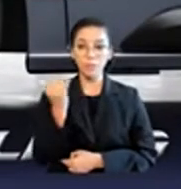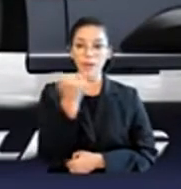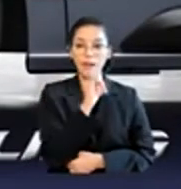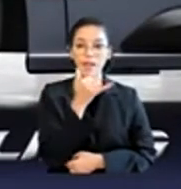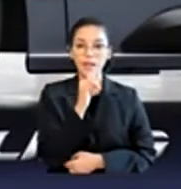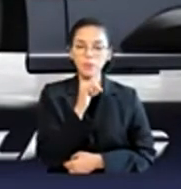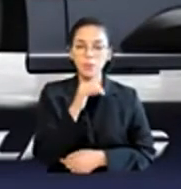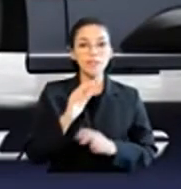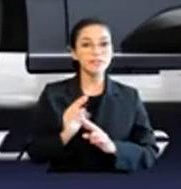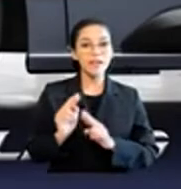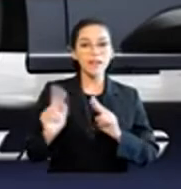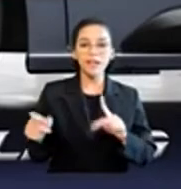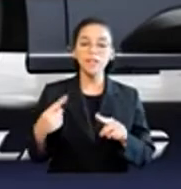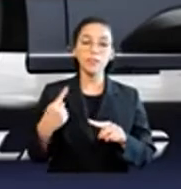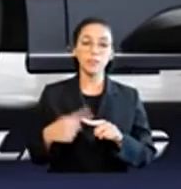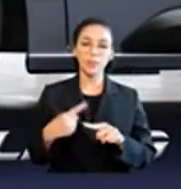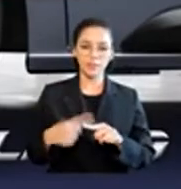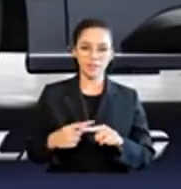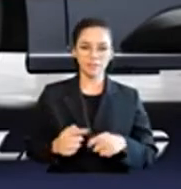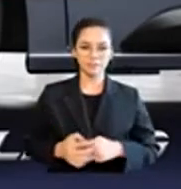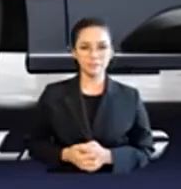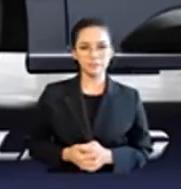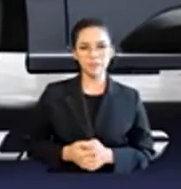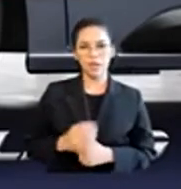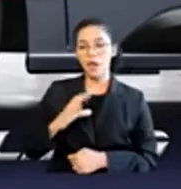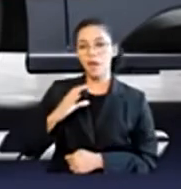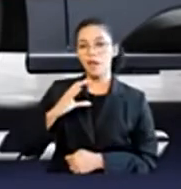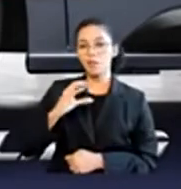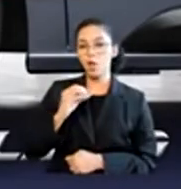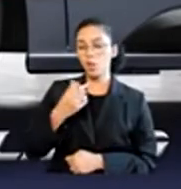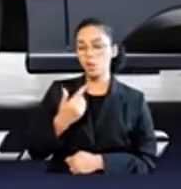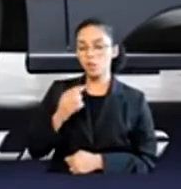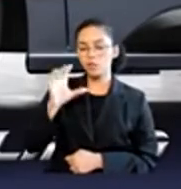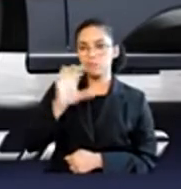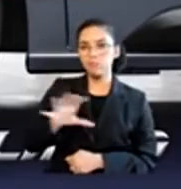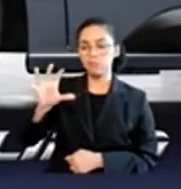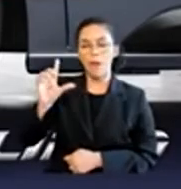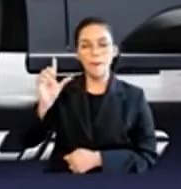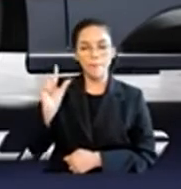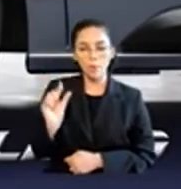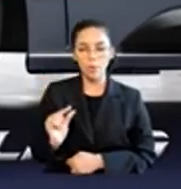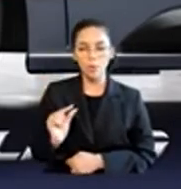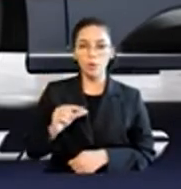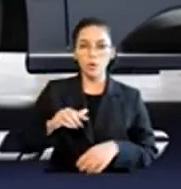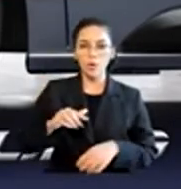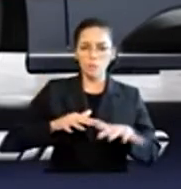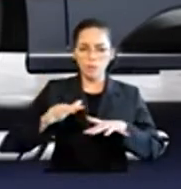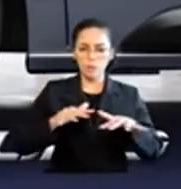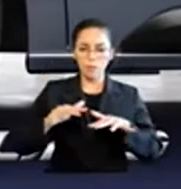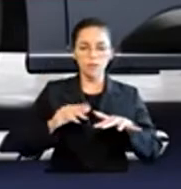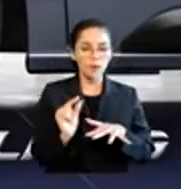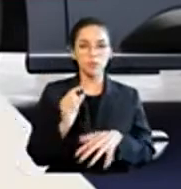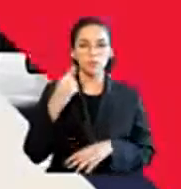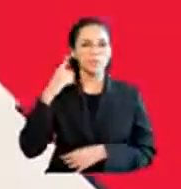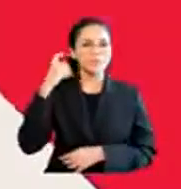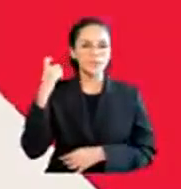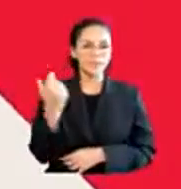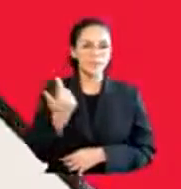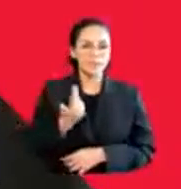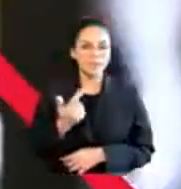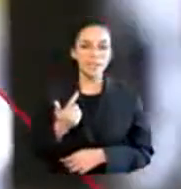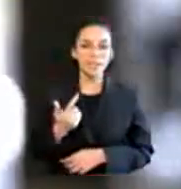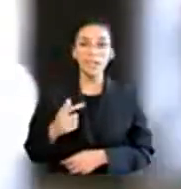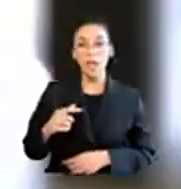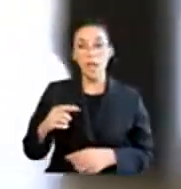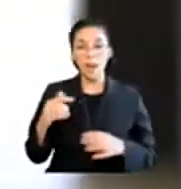ser, obviamente, com baixa emissão de carbono, zero vibração, zero ruído e com uma bateria carregada super rápido. Em